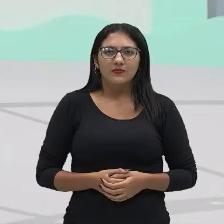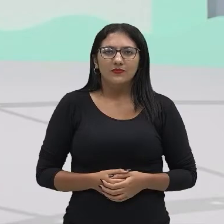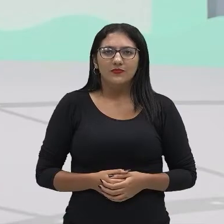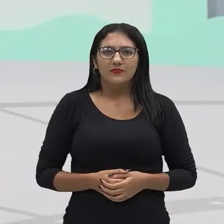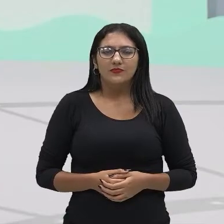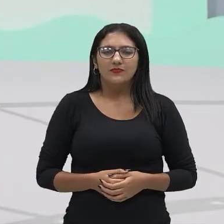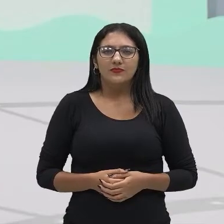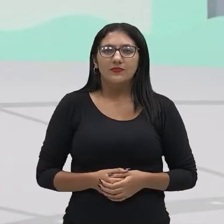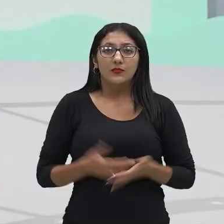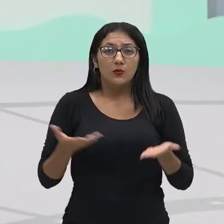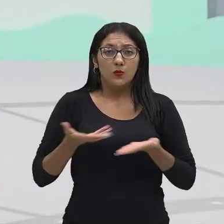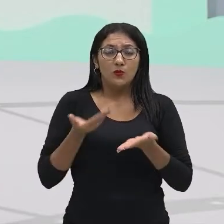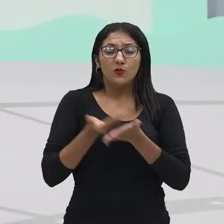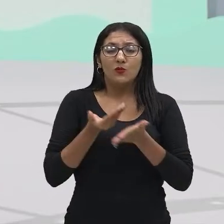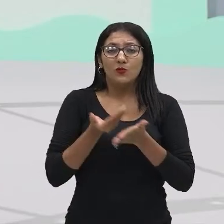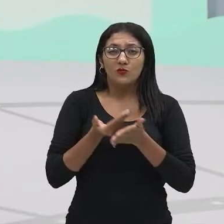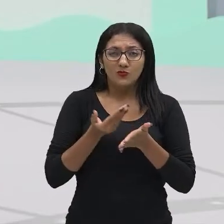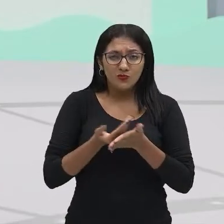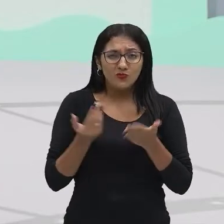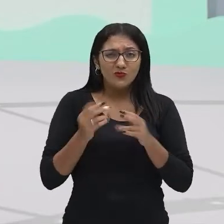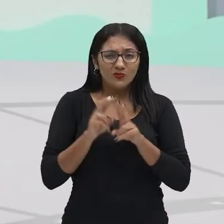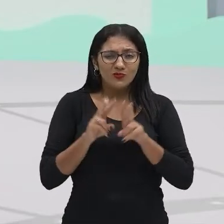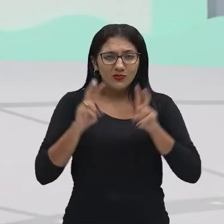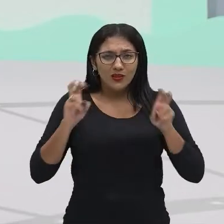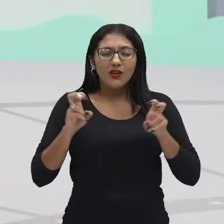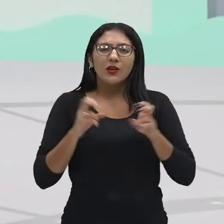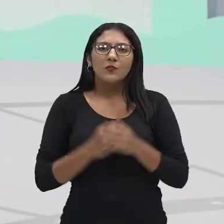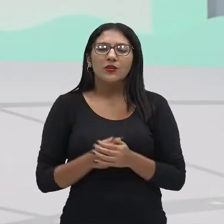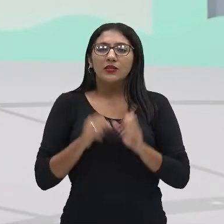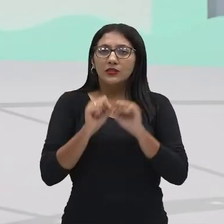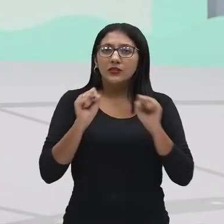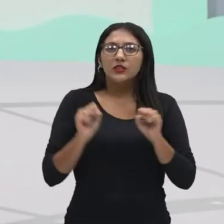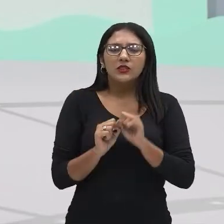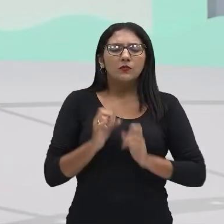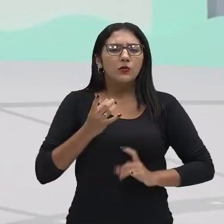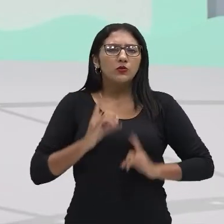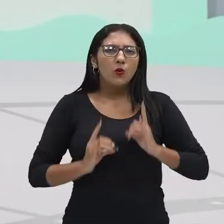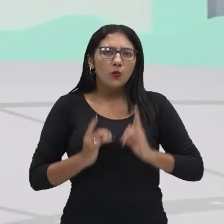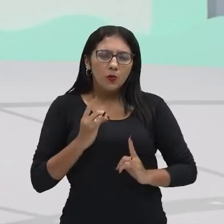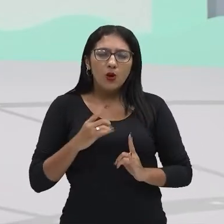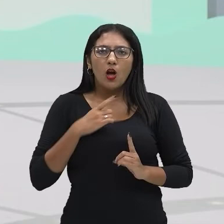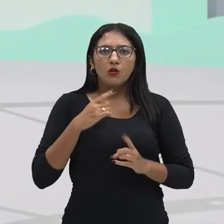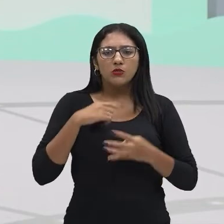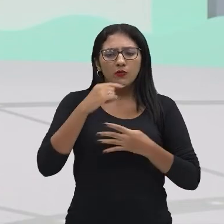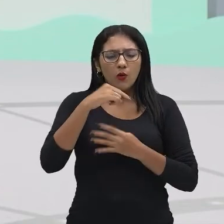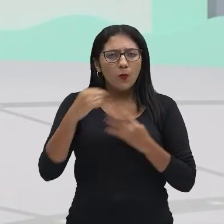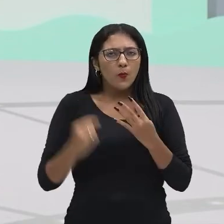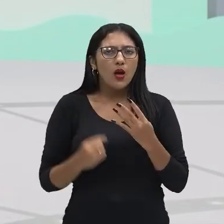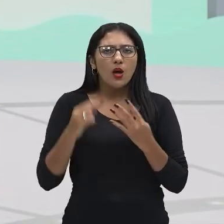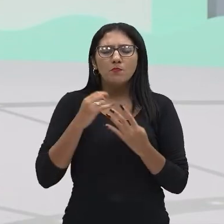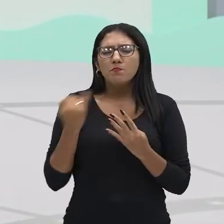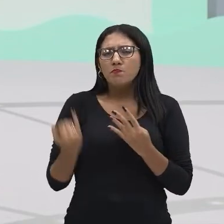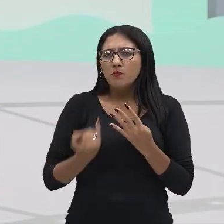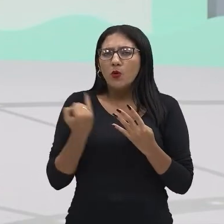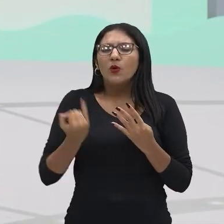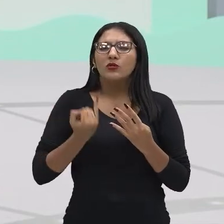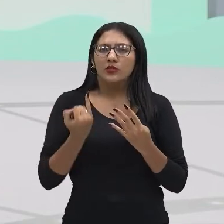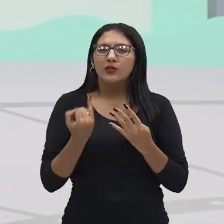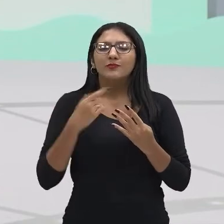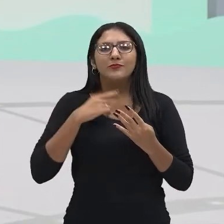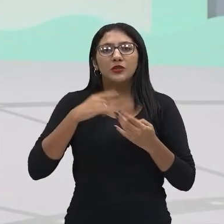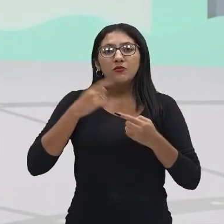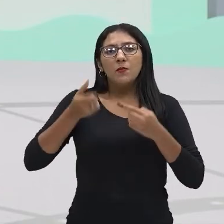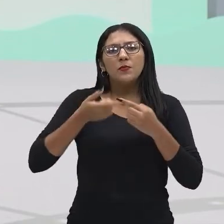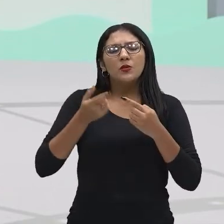Na nossa aula de hoje sobre sistema endócrino, nós vimos 4 pontos importantes. Falamos primeiro